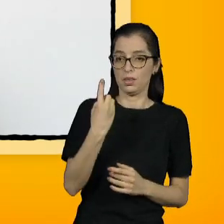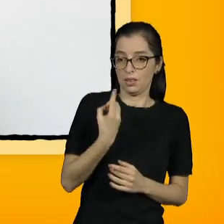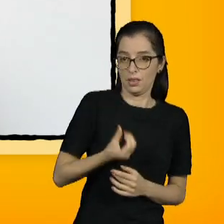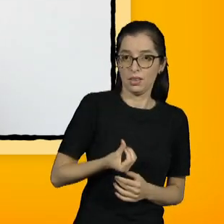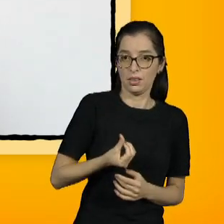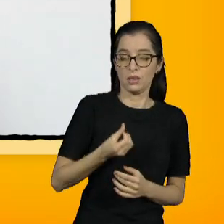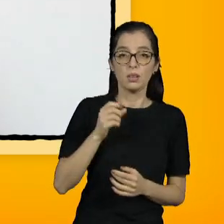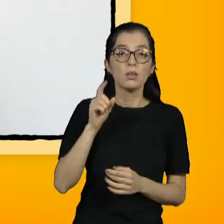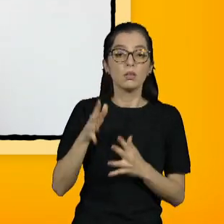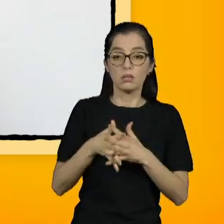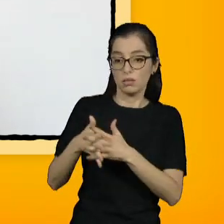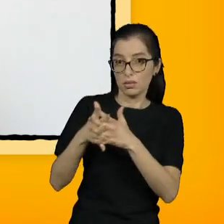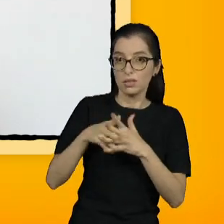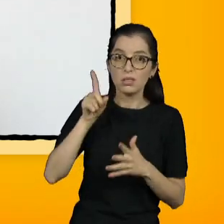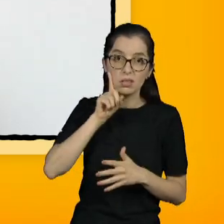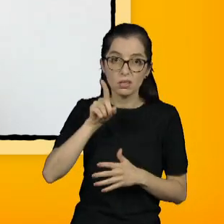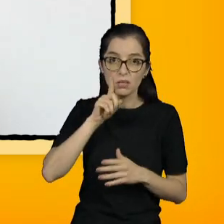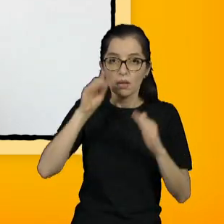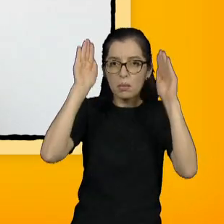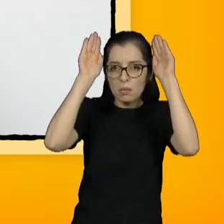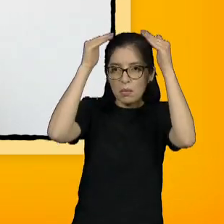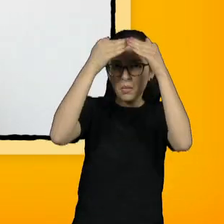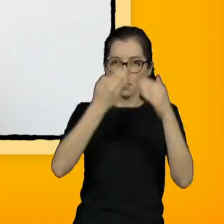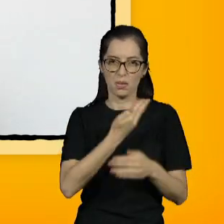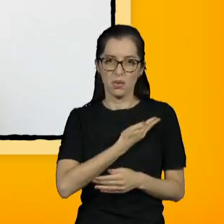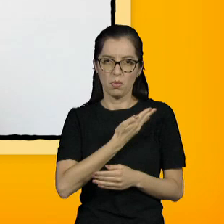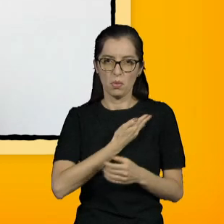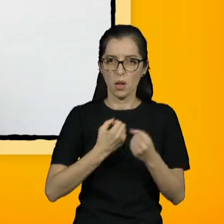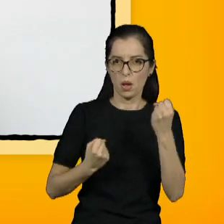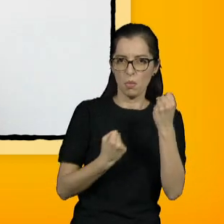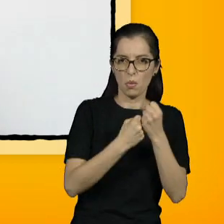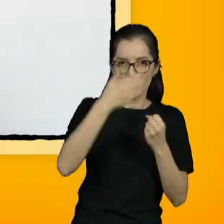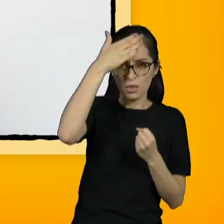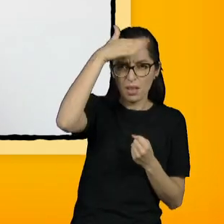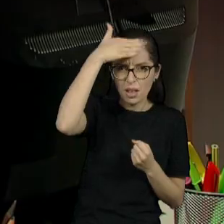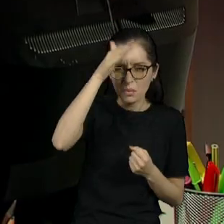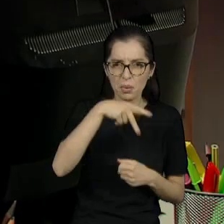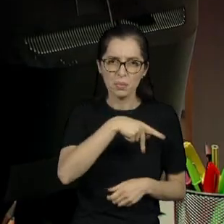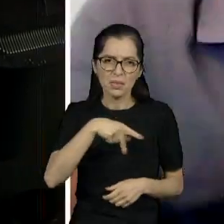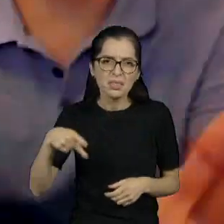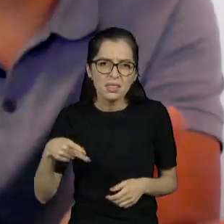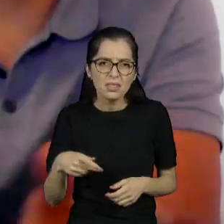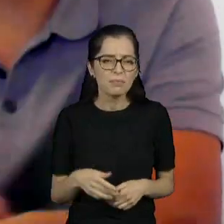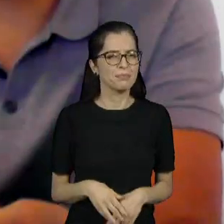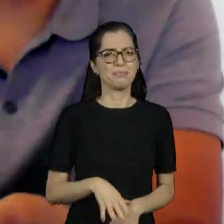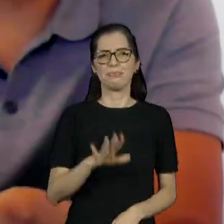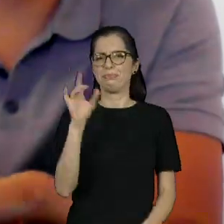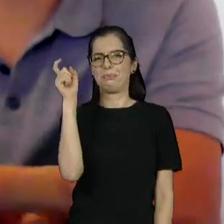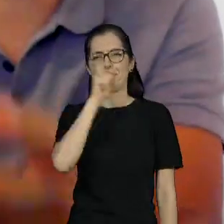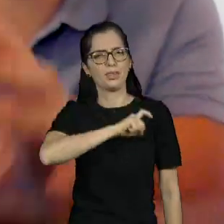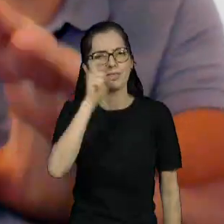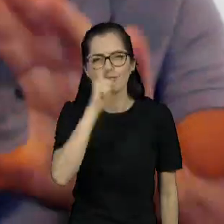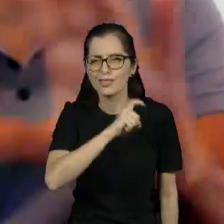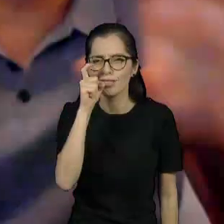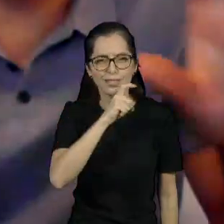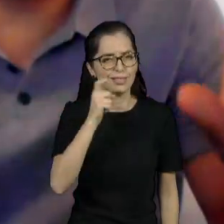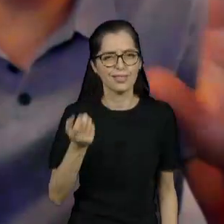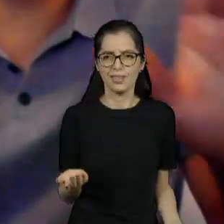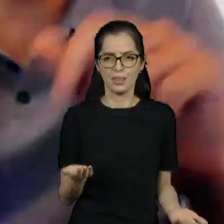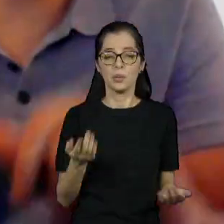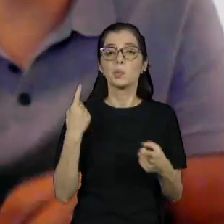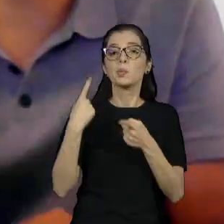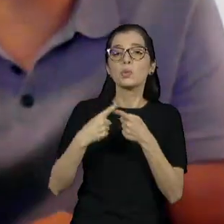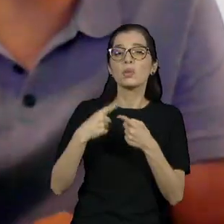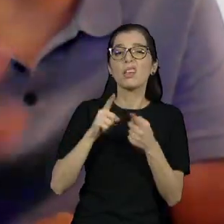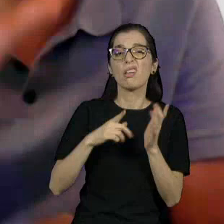Unidos. Papa Francisco apoia Donald Trump para presidente. Era uma matéria que, e novamente, né, ela simulava o